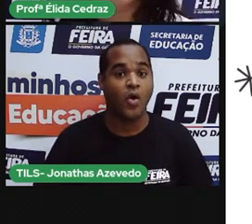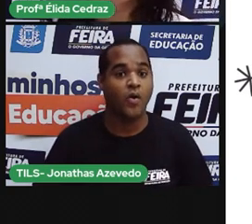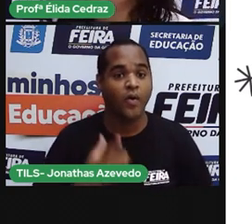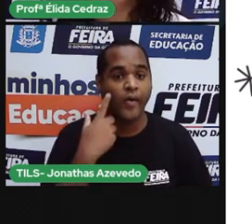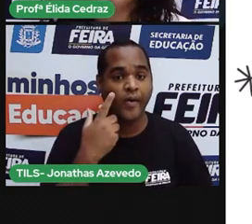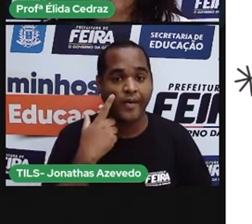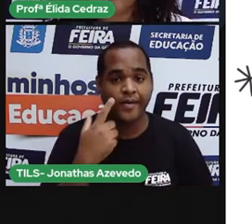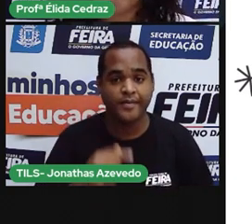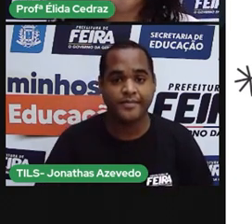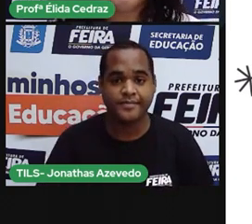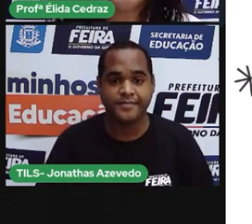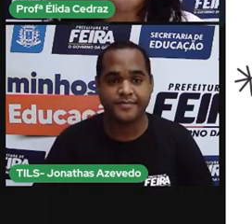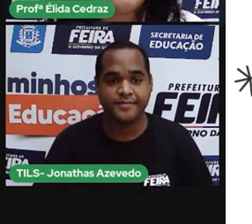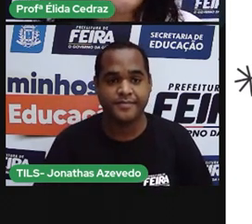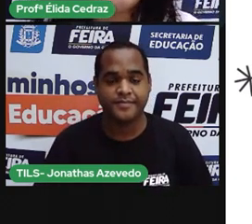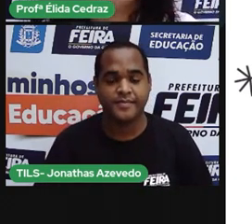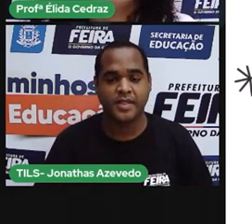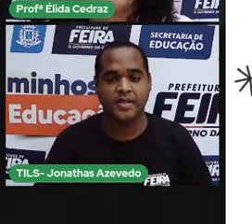só.